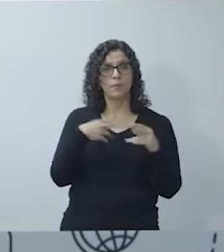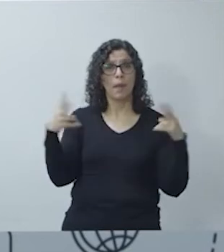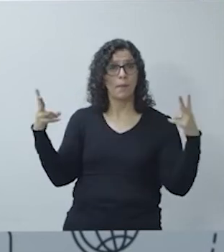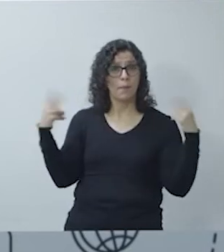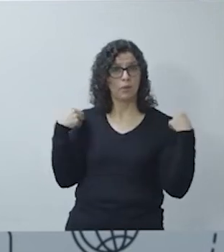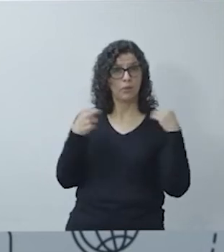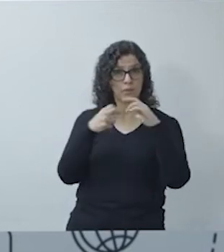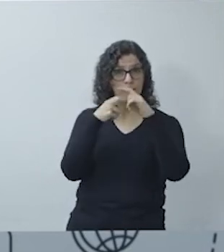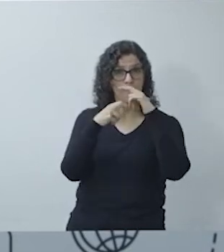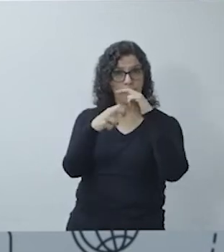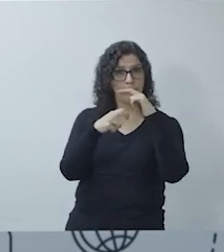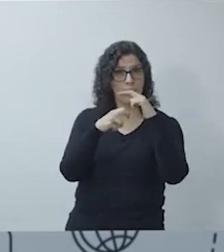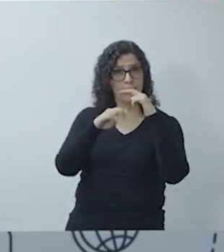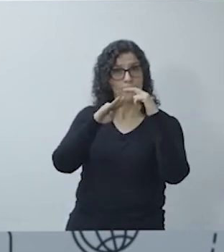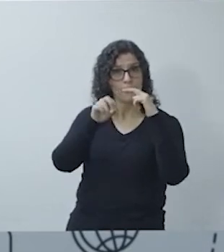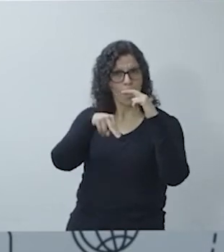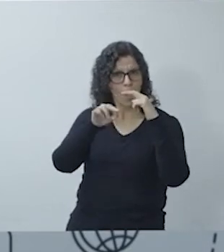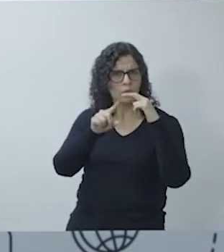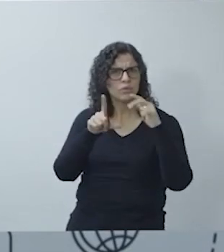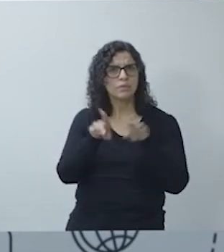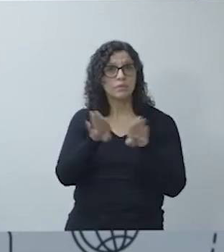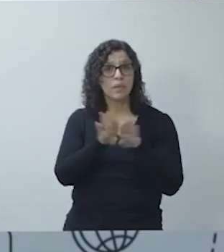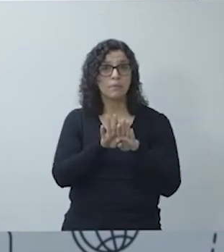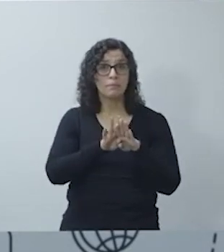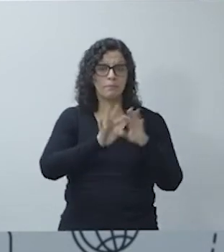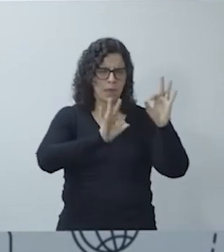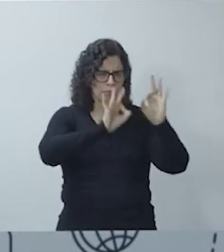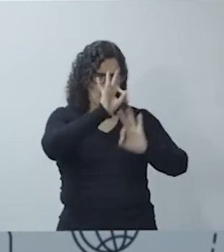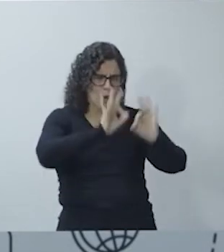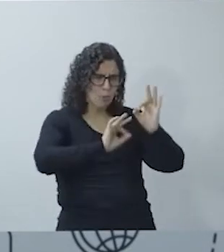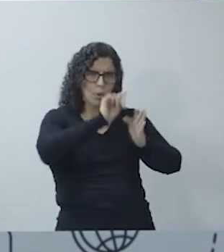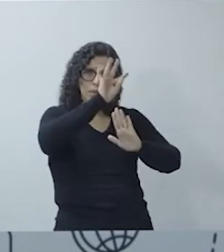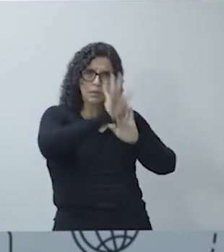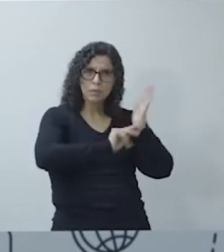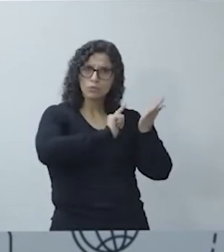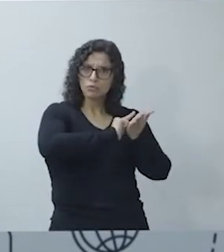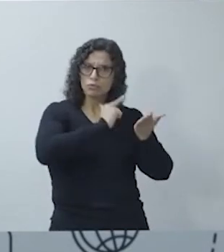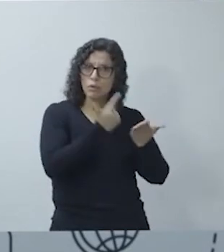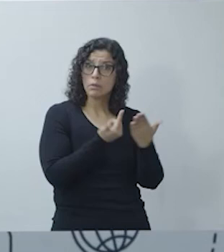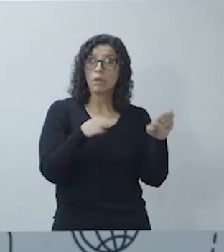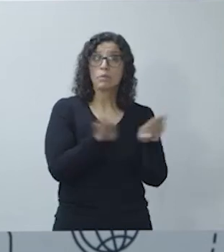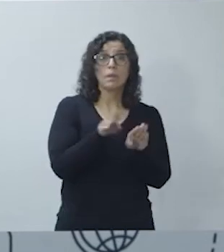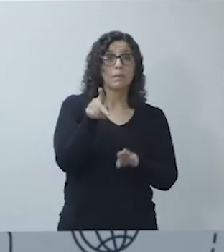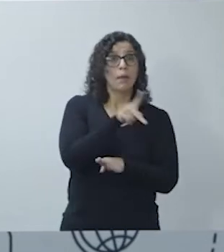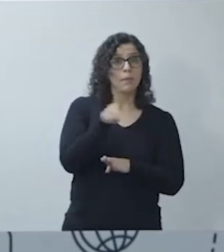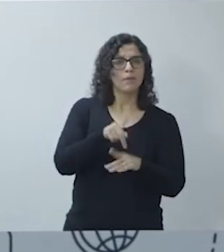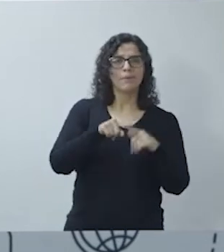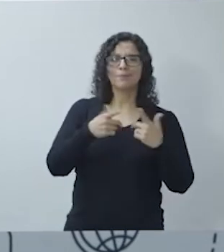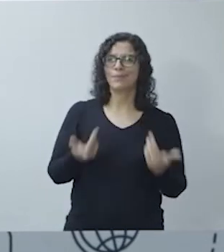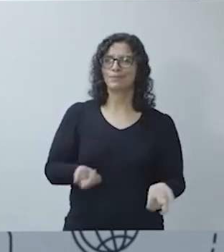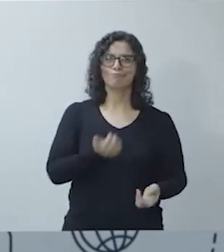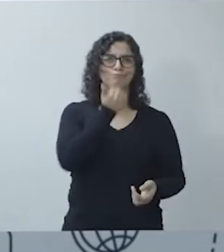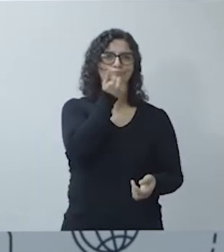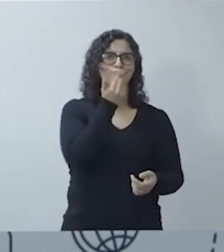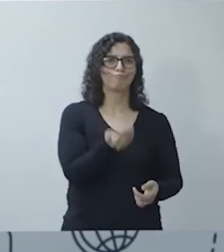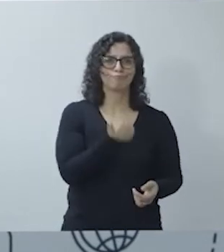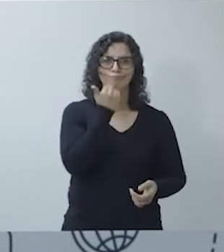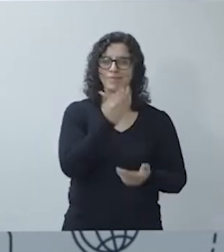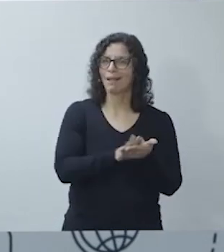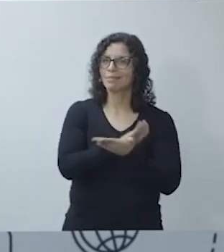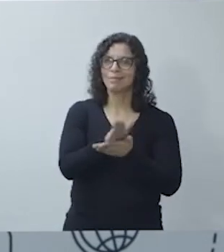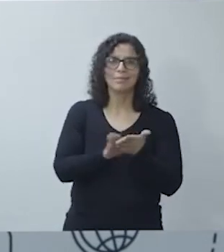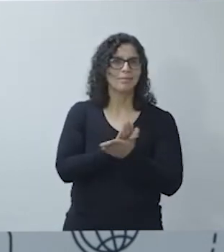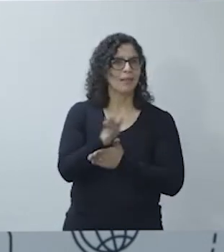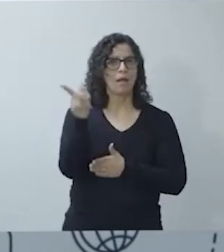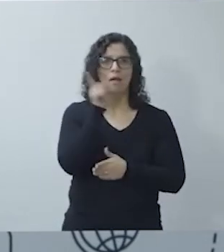condutor de bonde, mas ele também foi revisor de jornal, também foi professor, mas nada dava certo